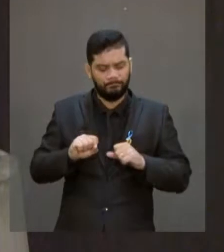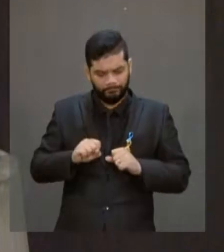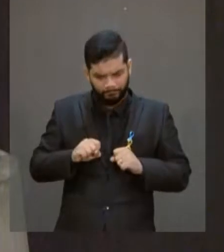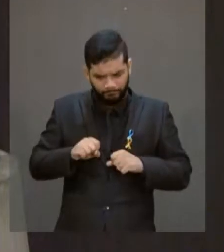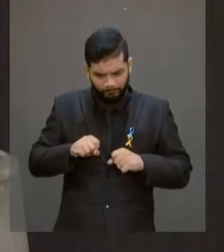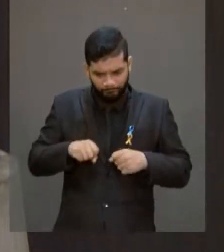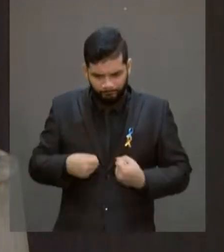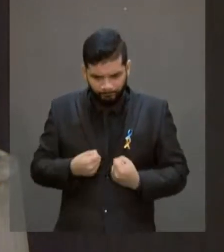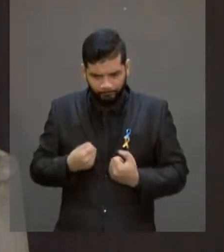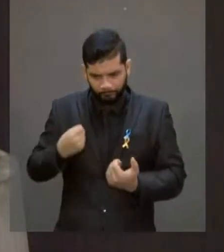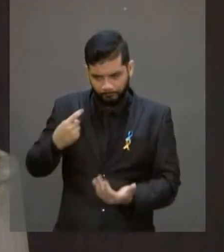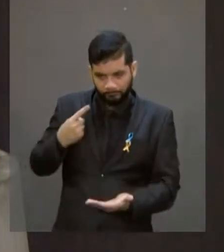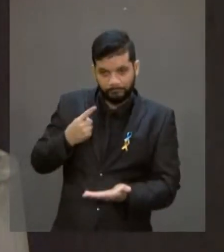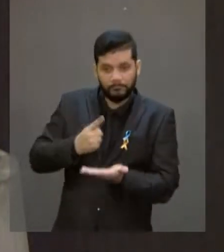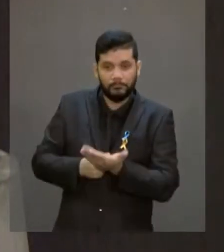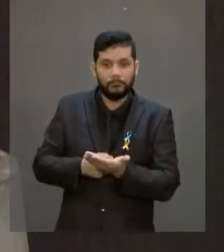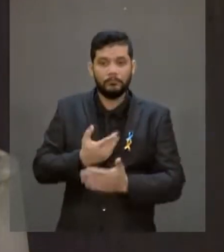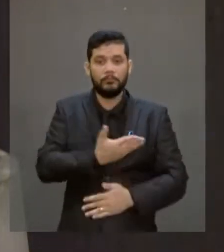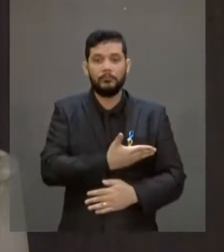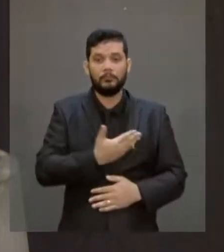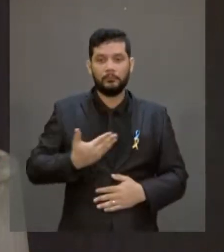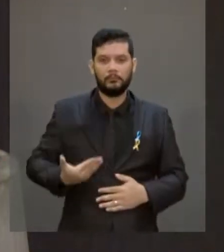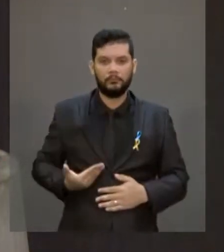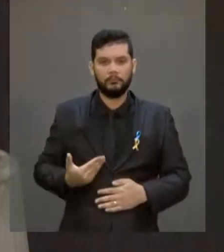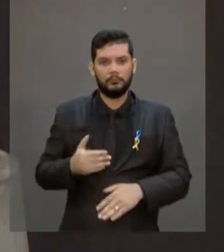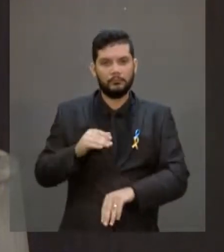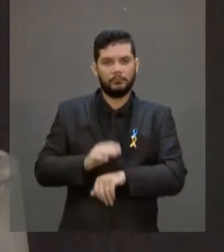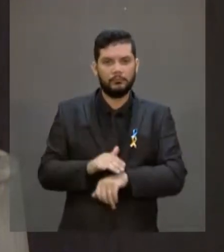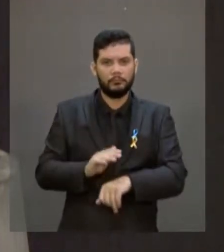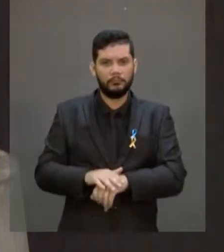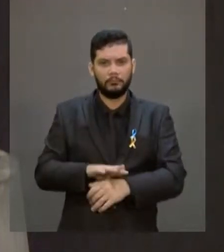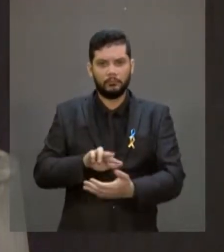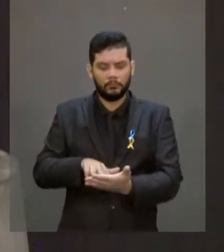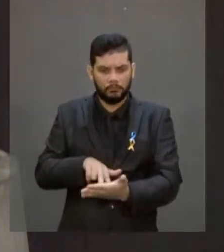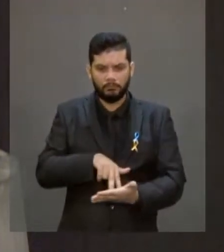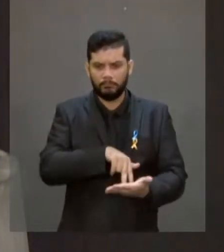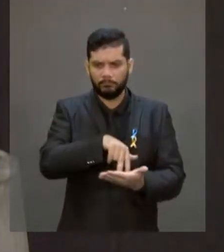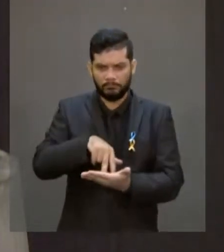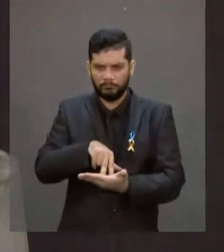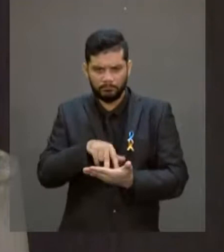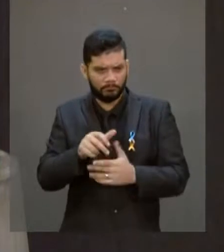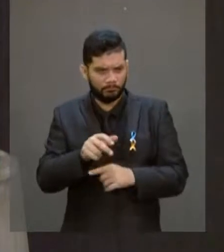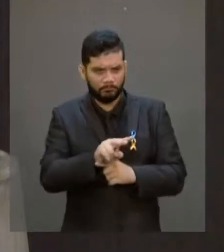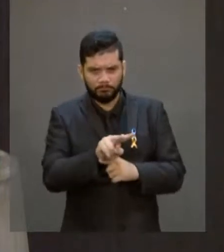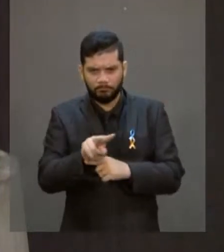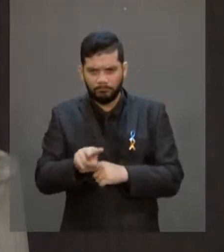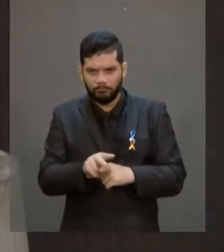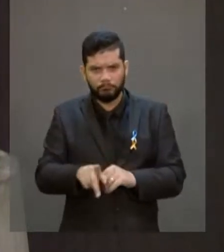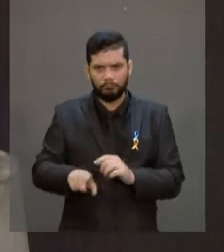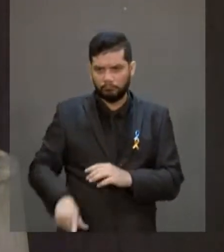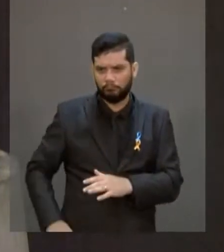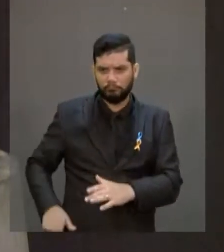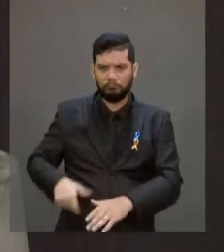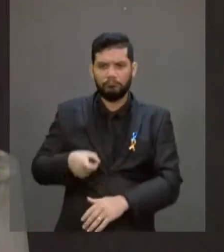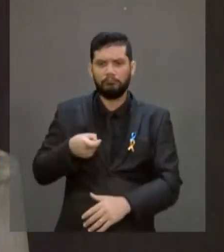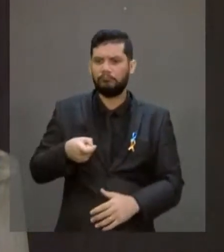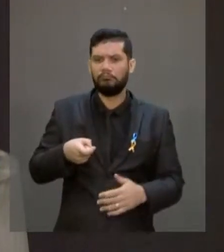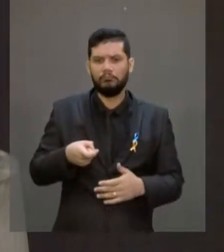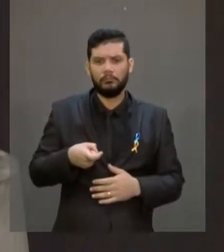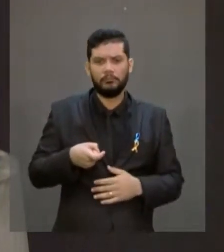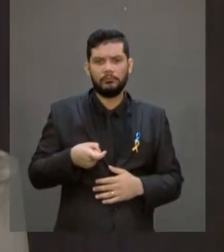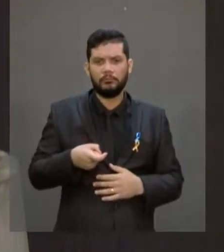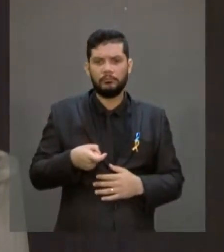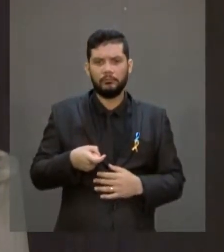do pacto de Estado, é ele que concretiza o monopólio da força, portanto, é ele que pode sair armado, inclusive não